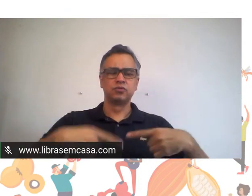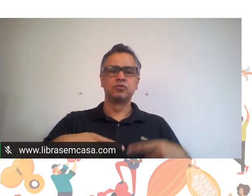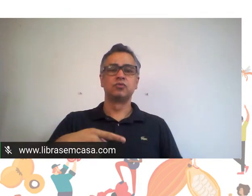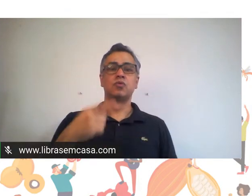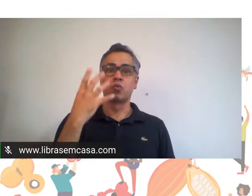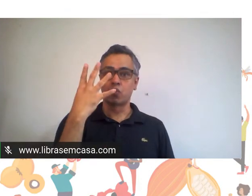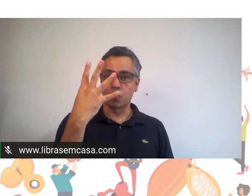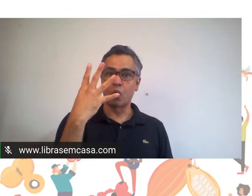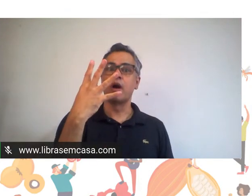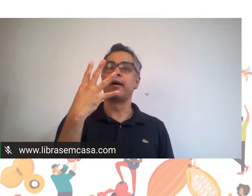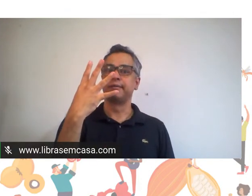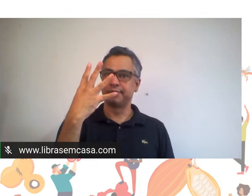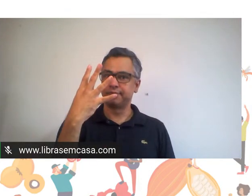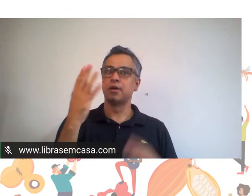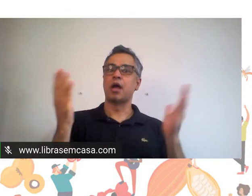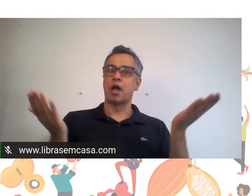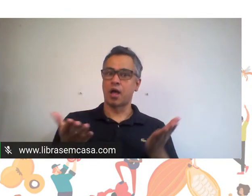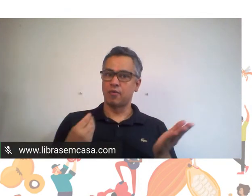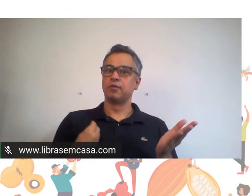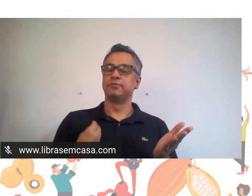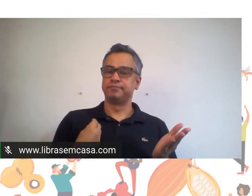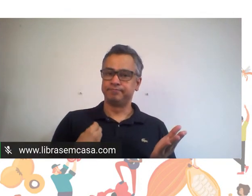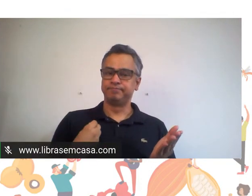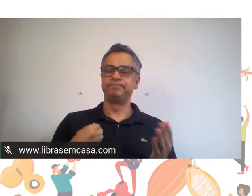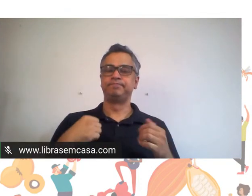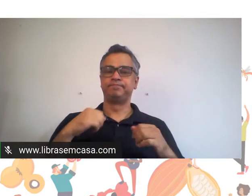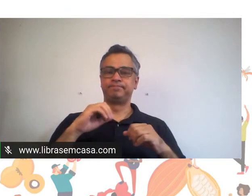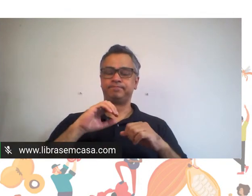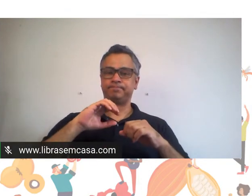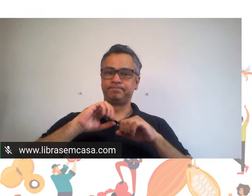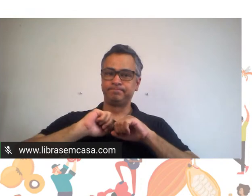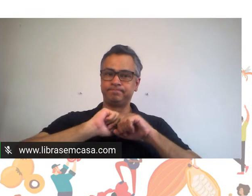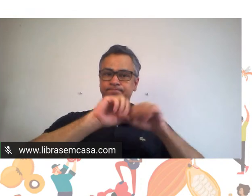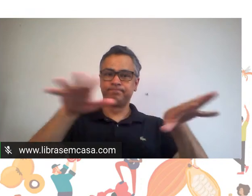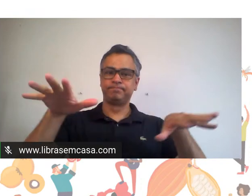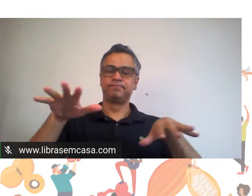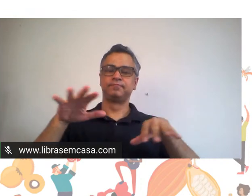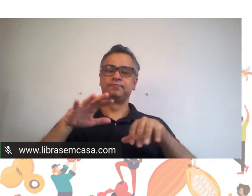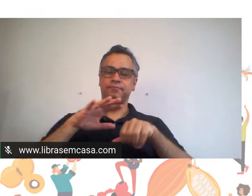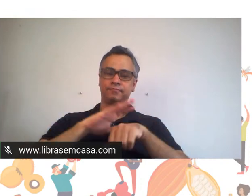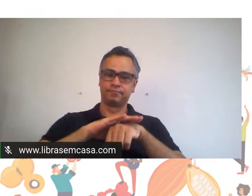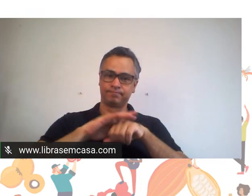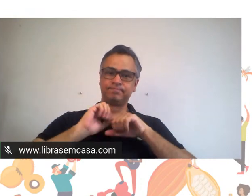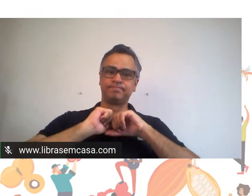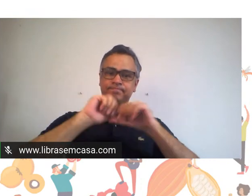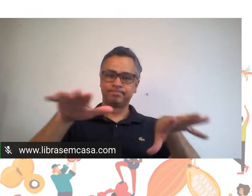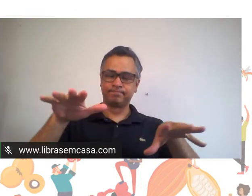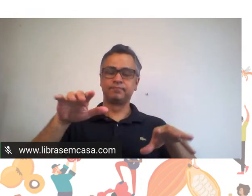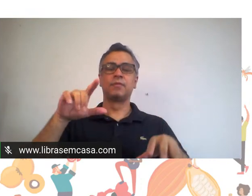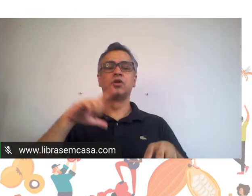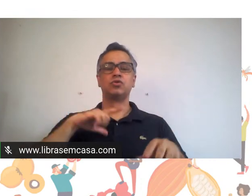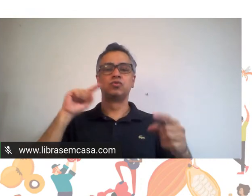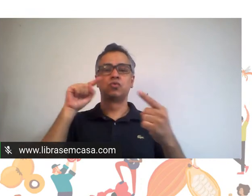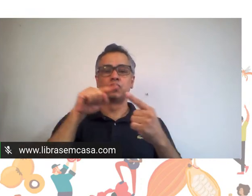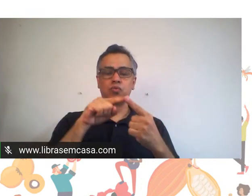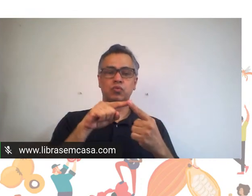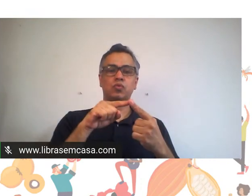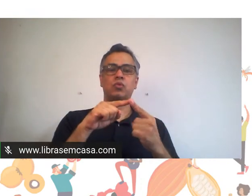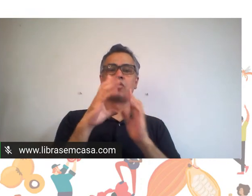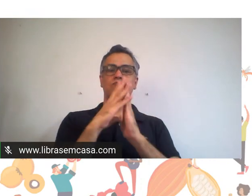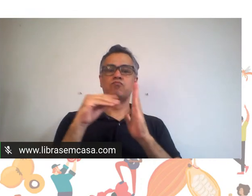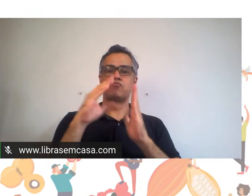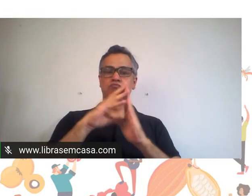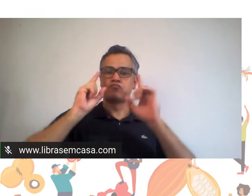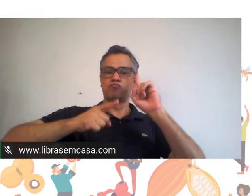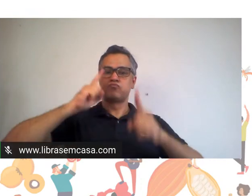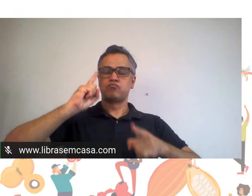estamos vivenciando nesse momento e que estão intimamente ligados ao modelo hegemônico de produção agrícola e alimentar.